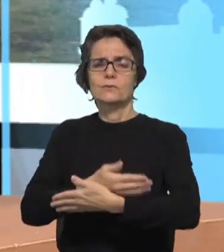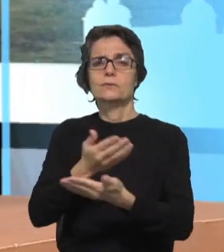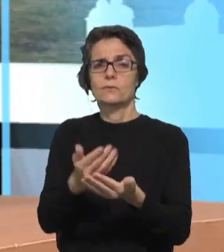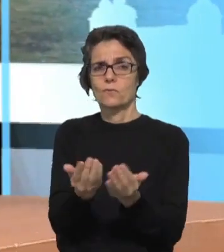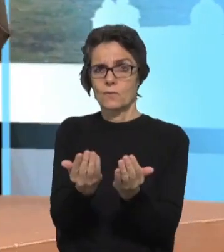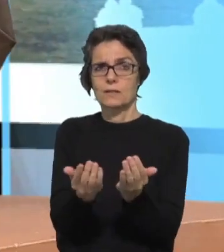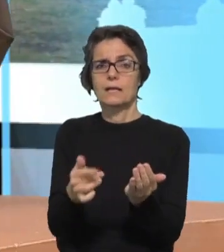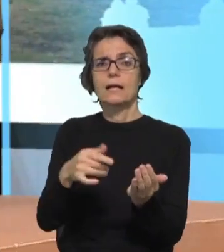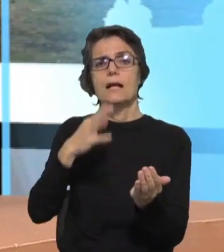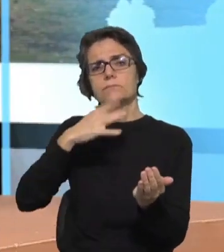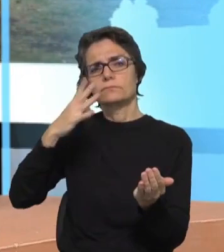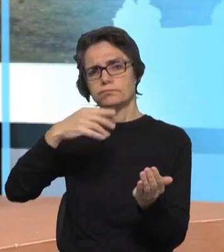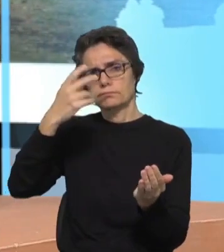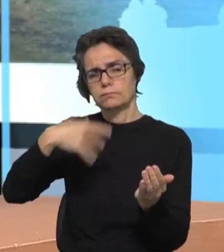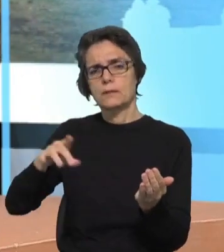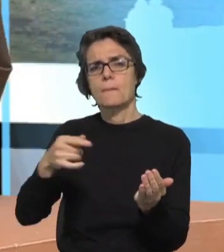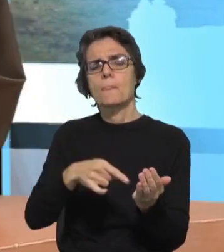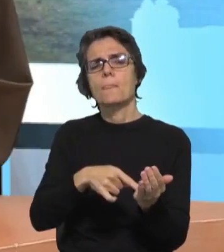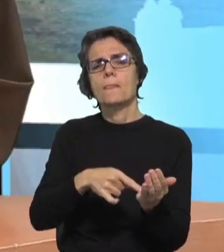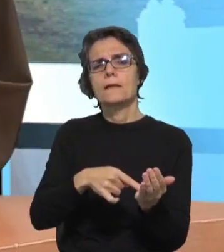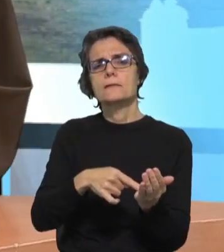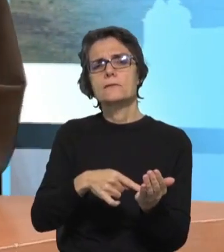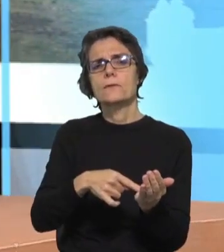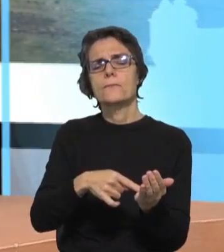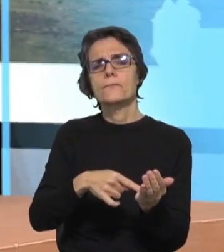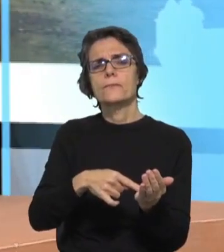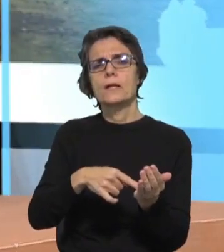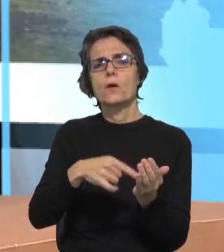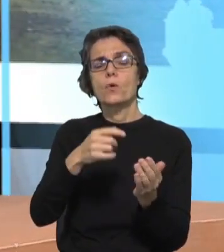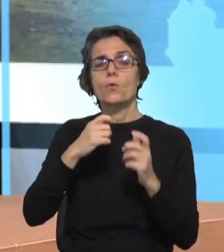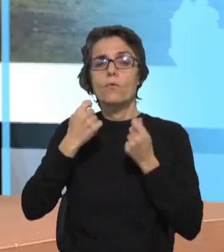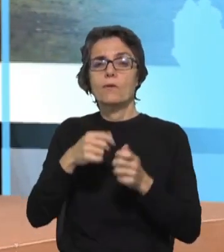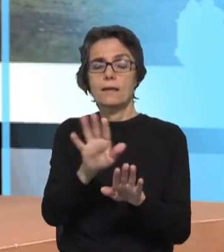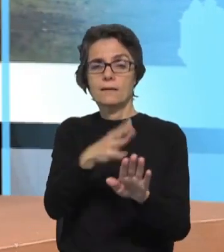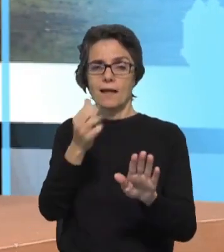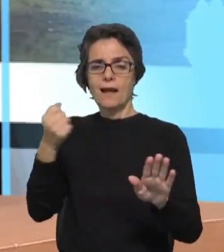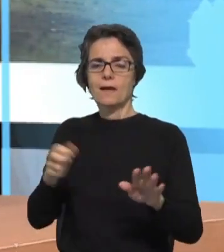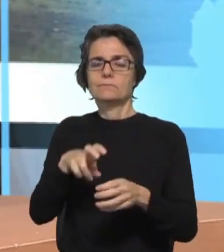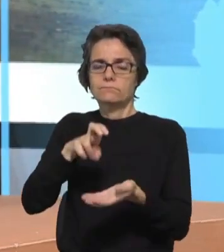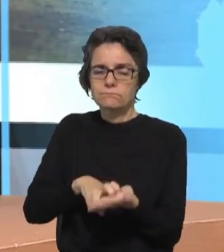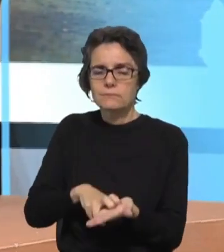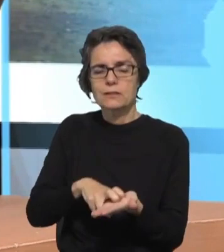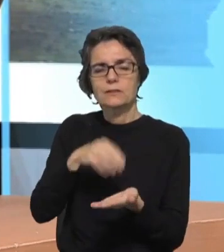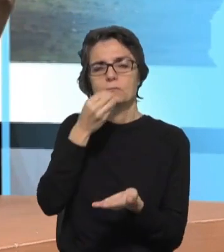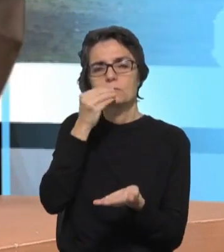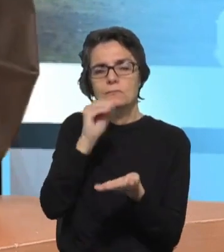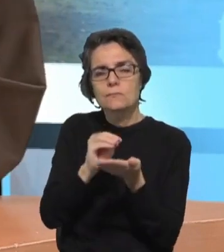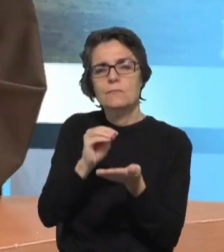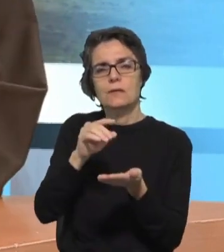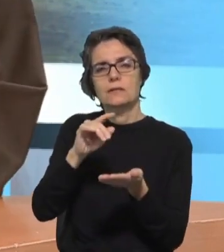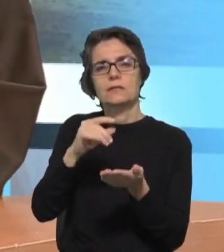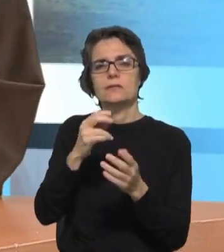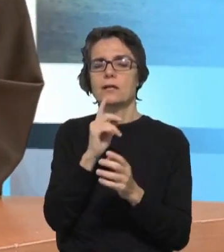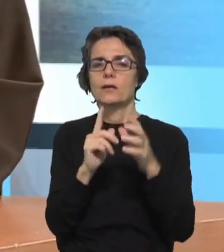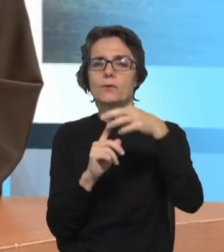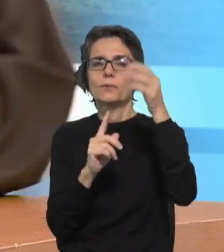adoremos. Cristo nasceu para nós, vinde, adoremos. O frade abre a porta, ajoelha-se, beija o menino Jesus, acende uma vela e vai em procissão. Isto de porta